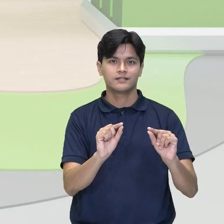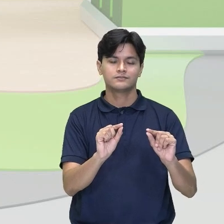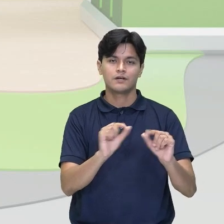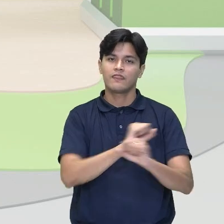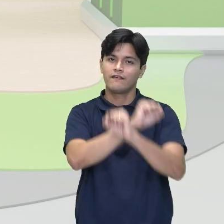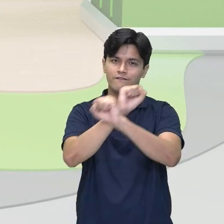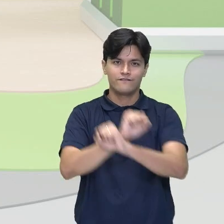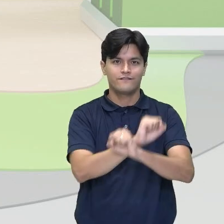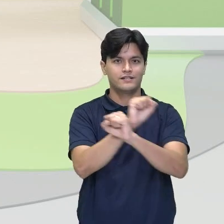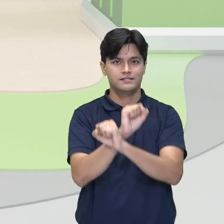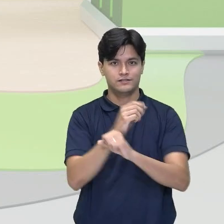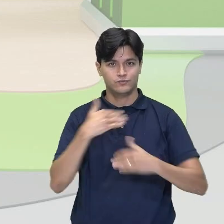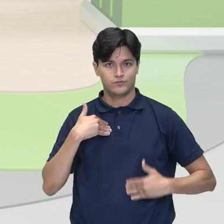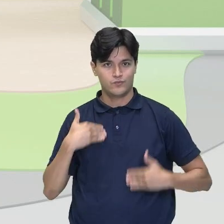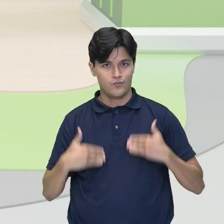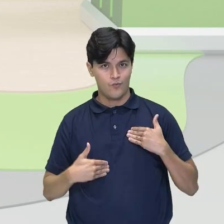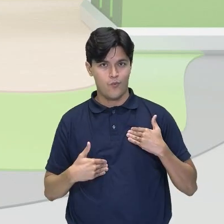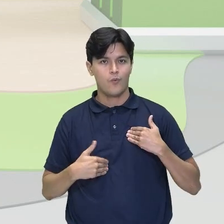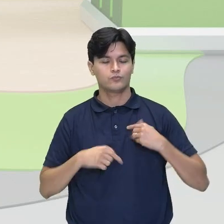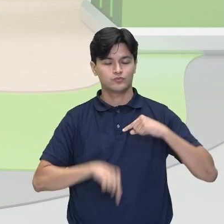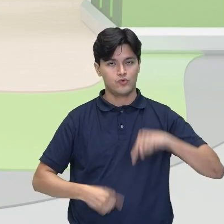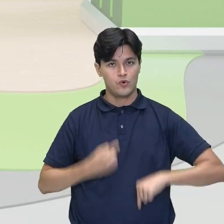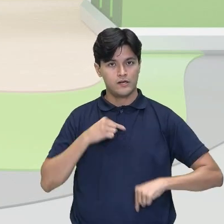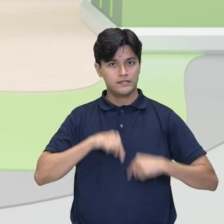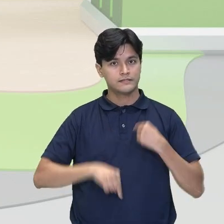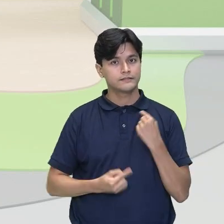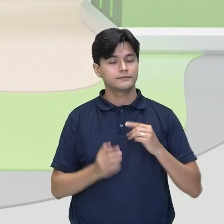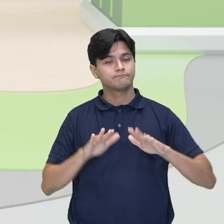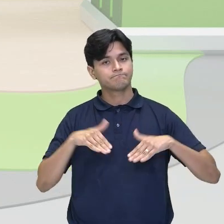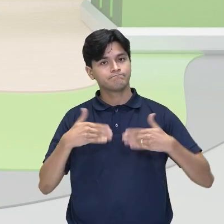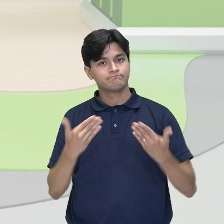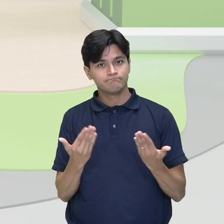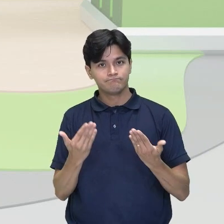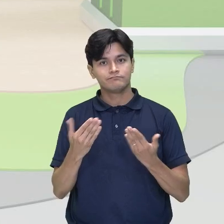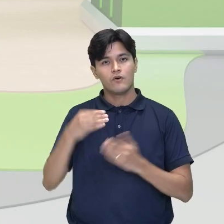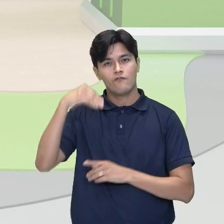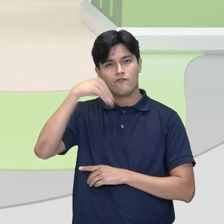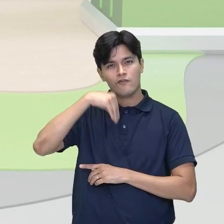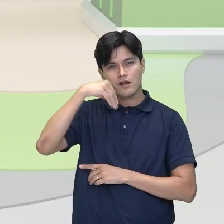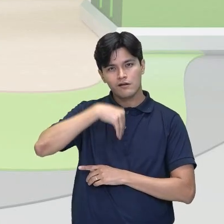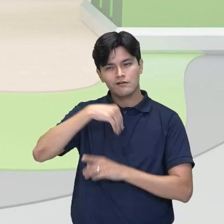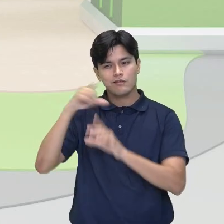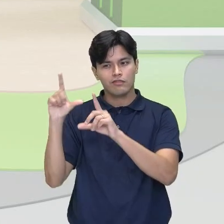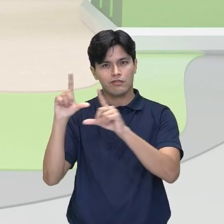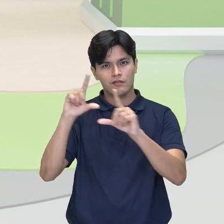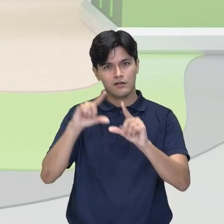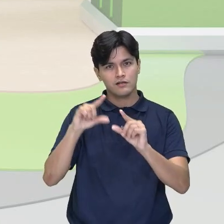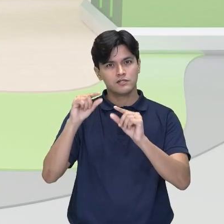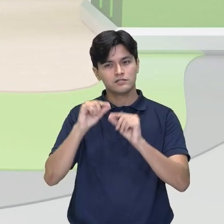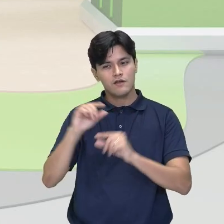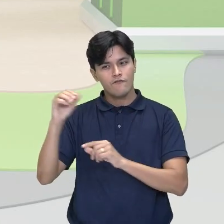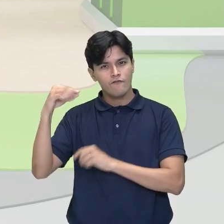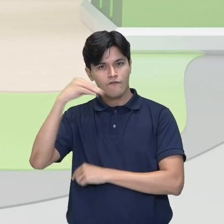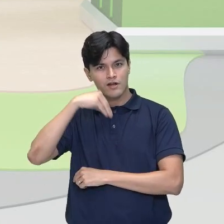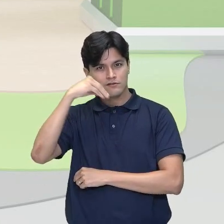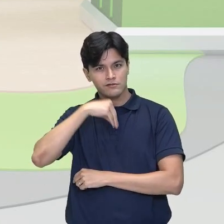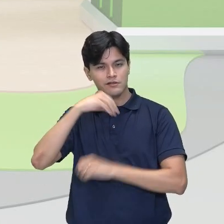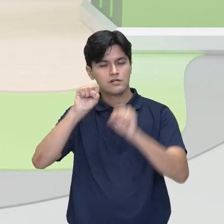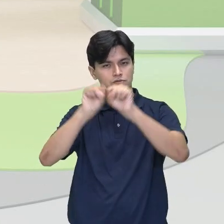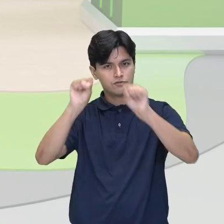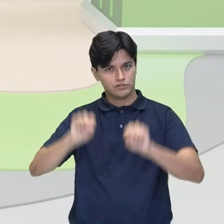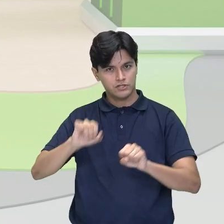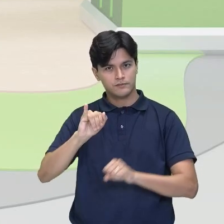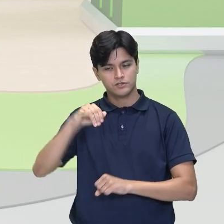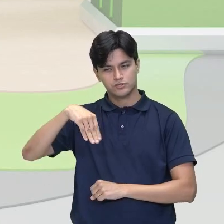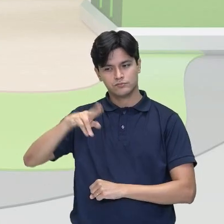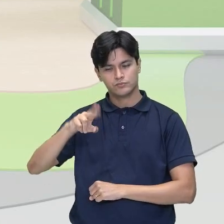defesa. Então, você vai fragilizar o seu sistema imunológico, certo? Tornando